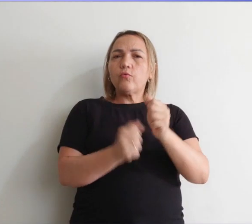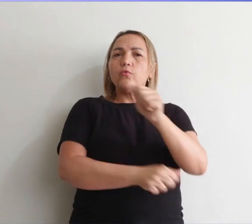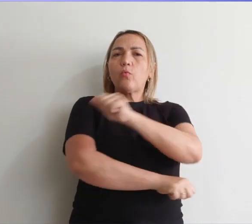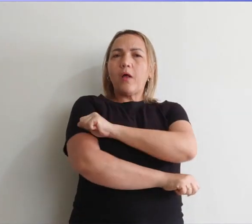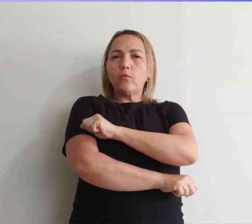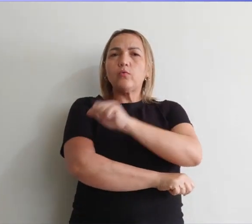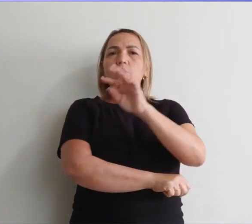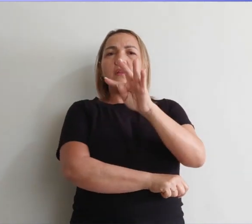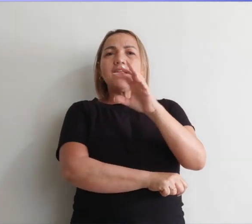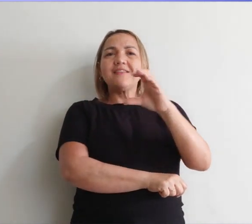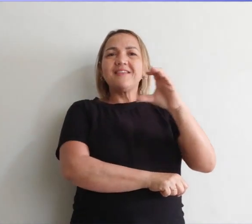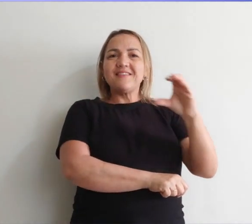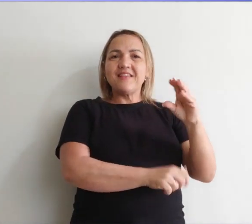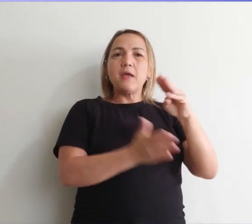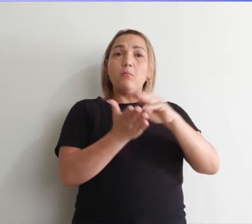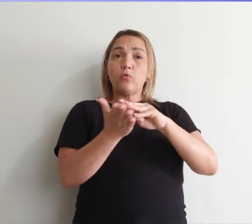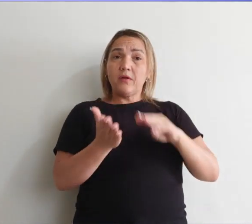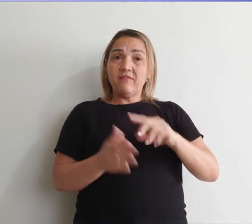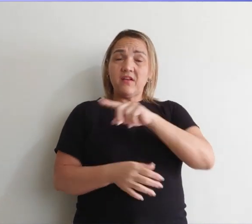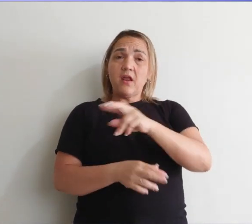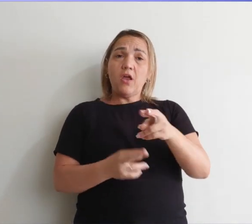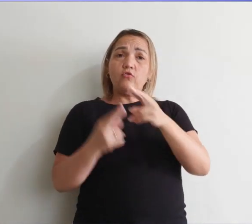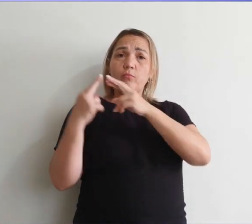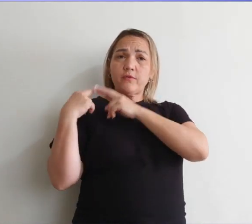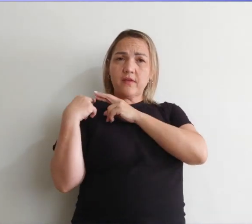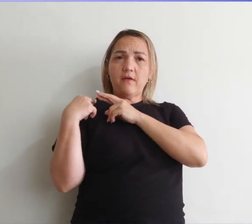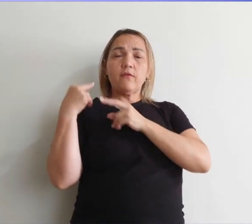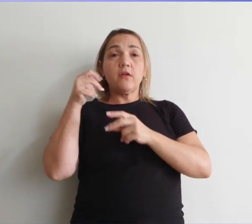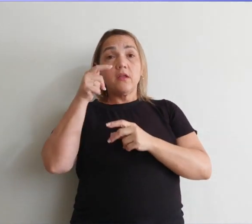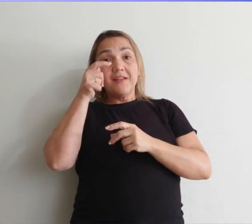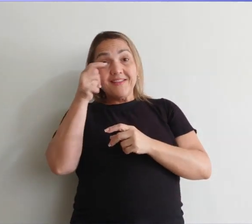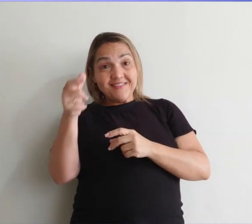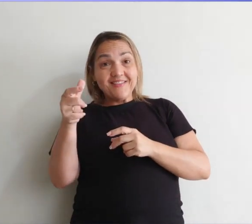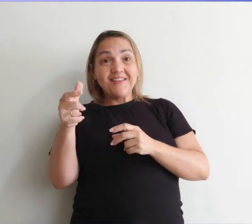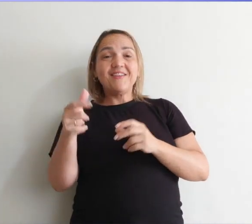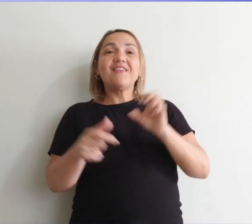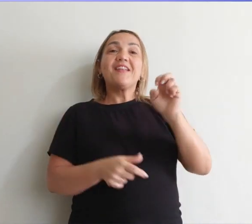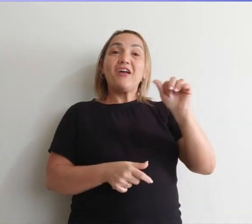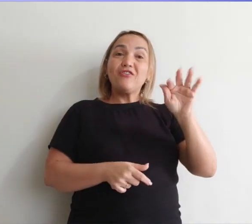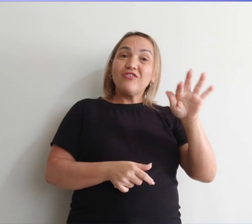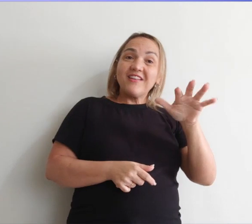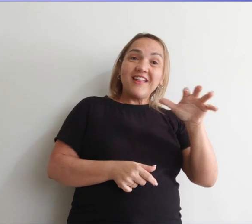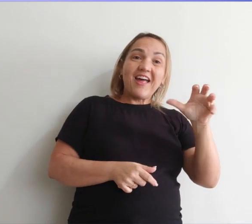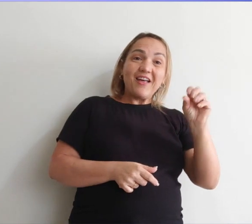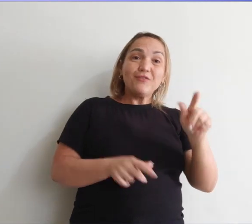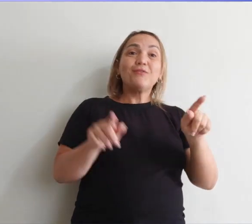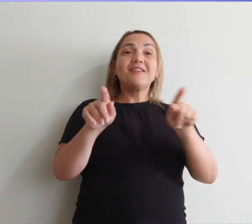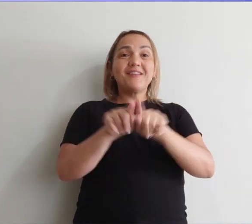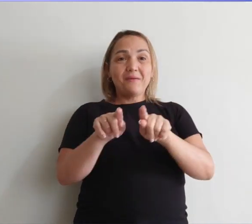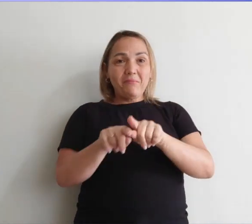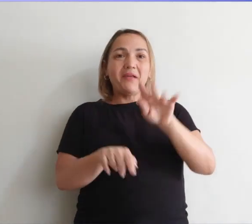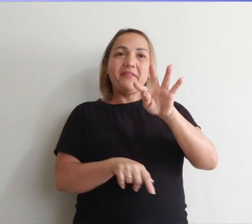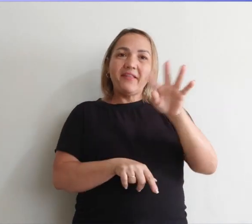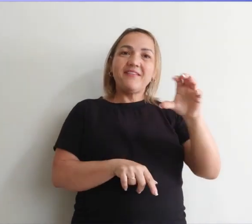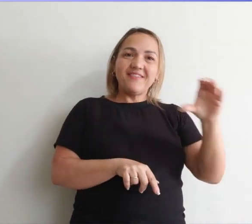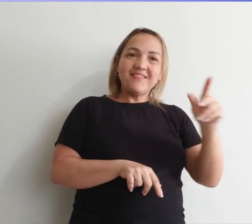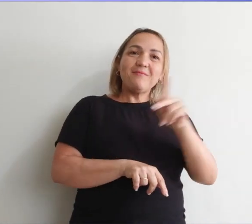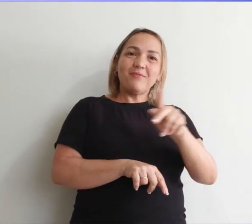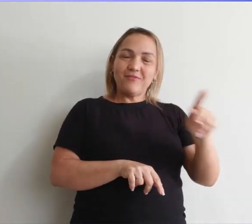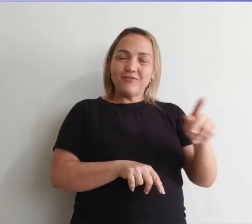monografias, né, eu sou responsável também por isso. Interessante, na Estácio eu também fui professor de TCC, na outra faculdade também.